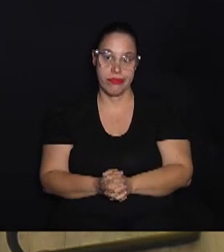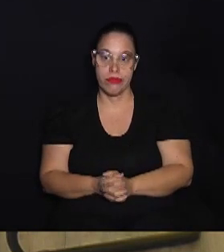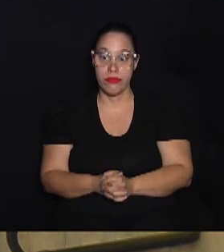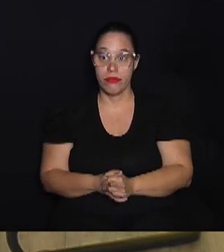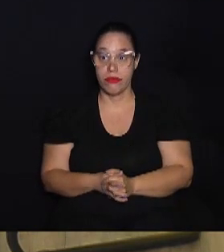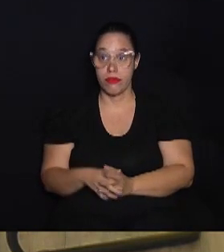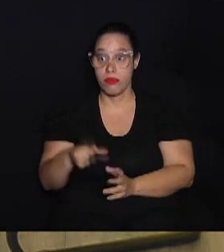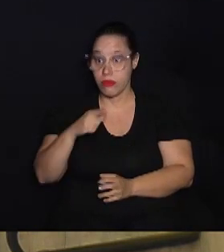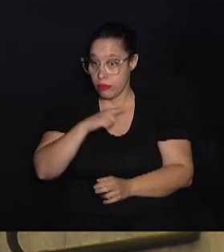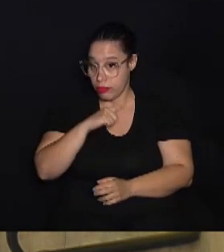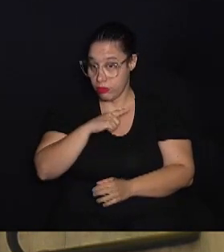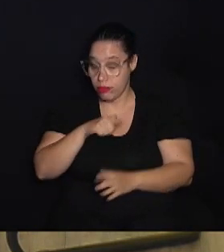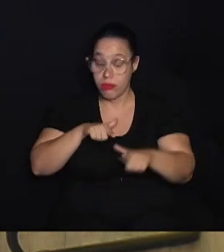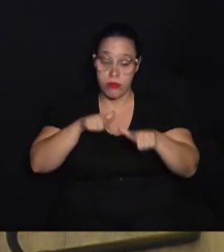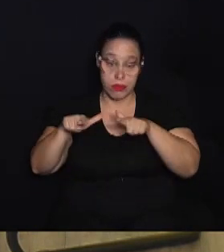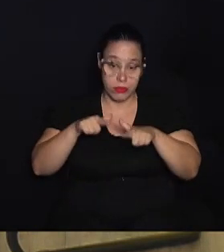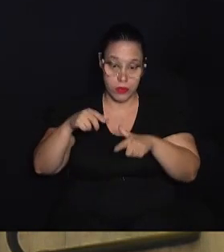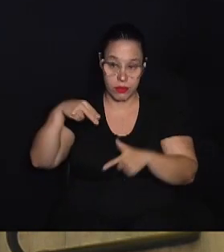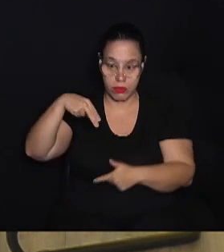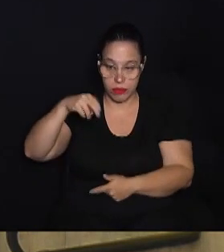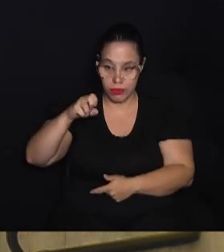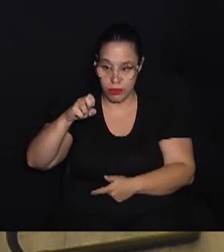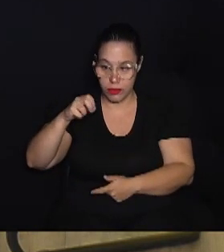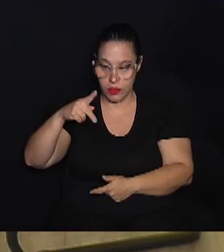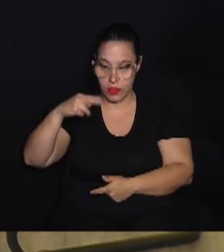tem trabalhado lá no NEPAM